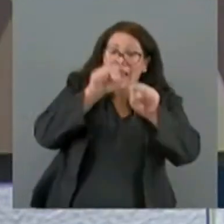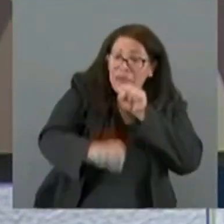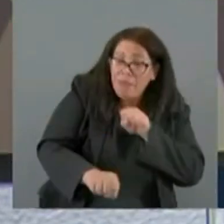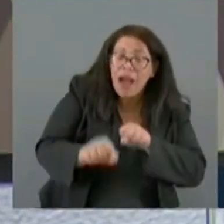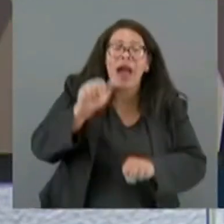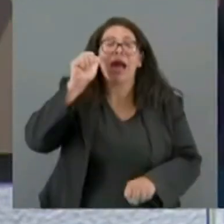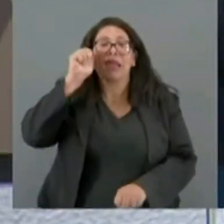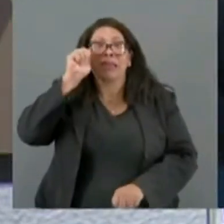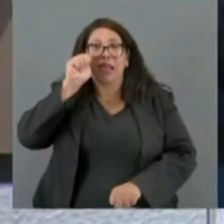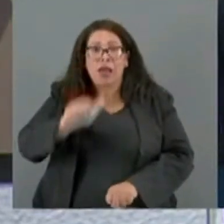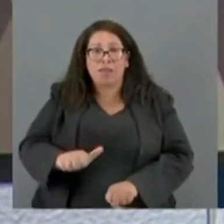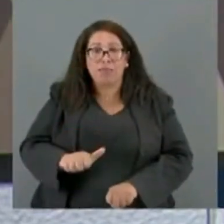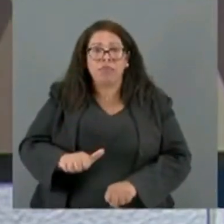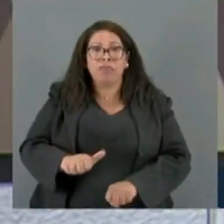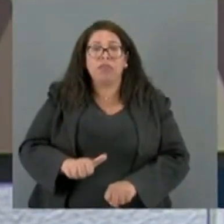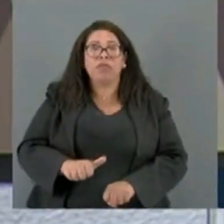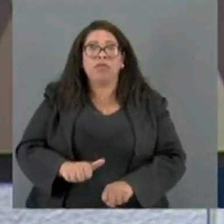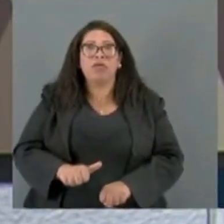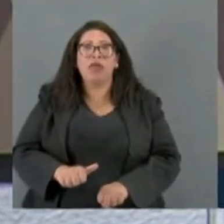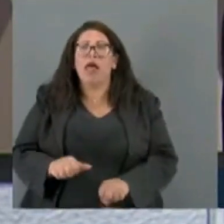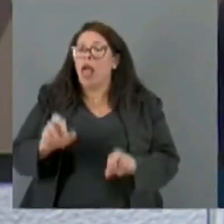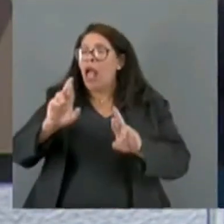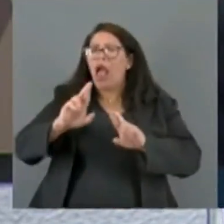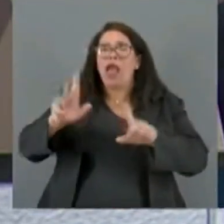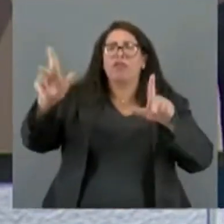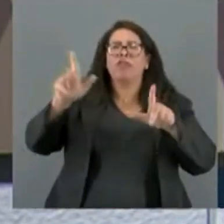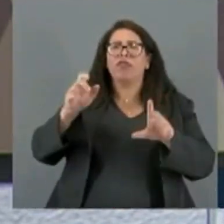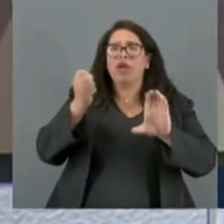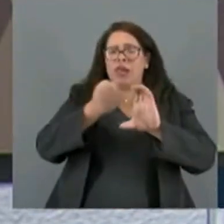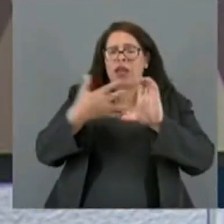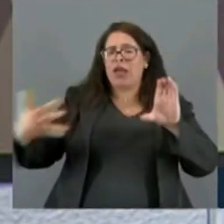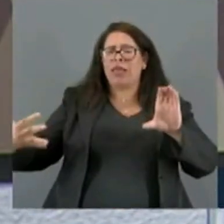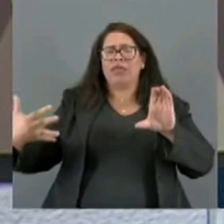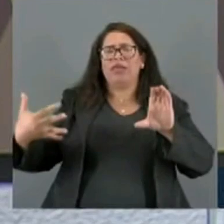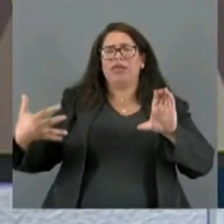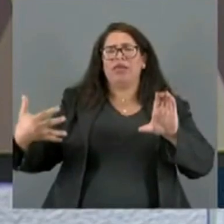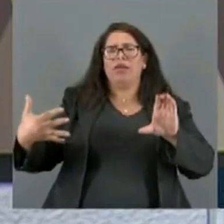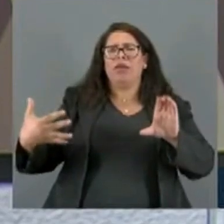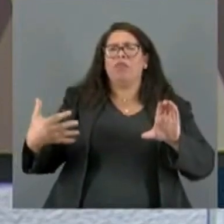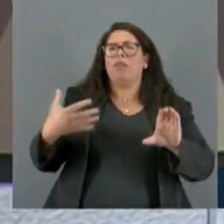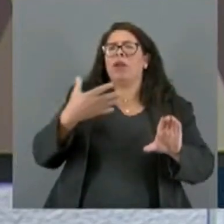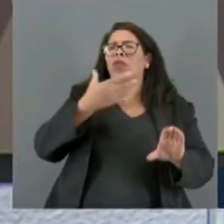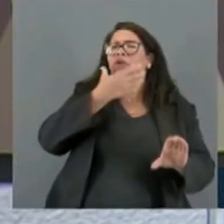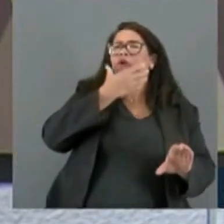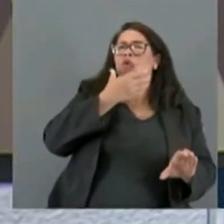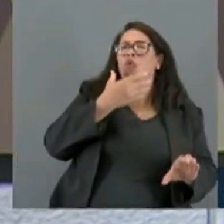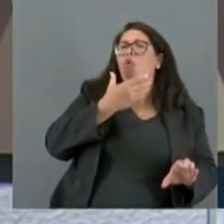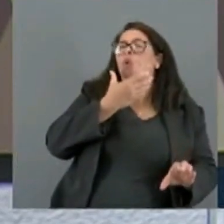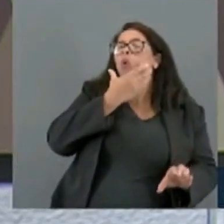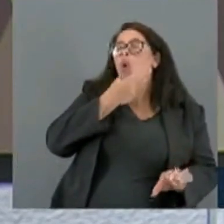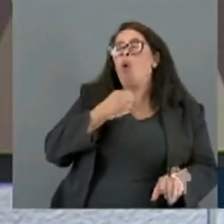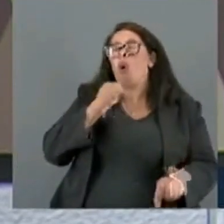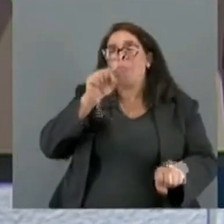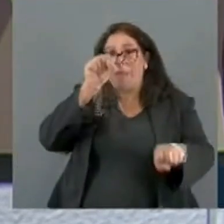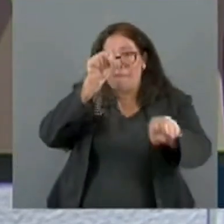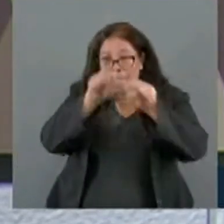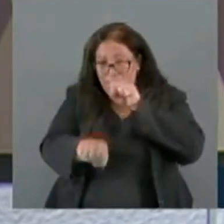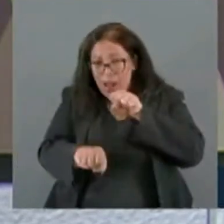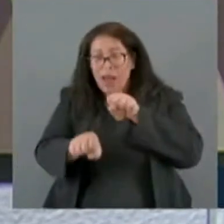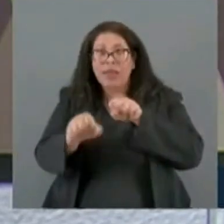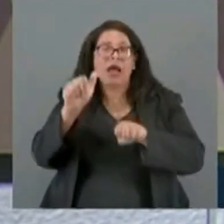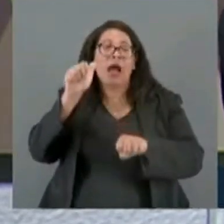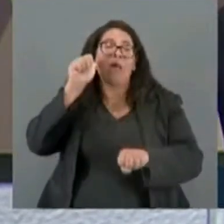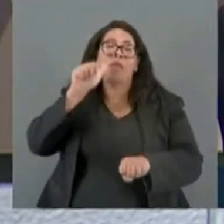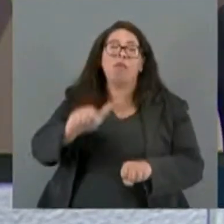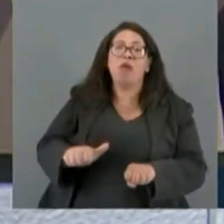minha colega Daniele, é diferente das características do homicídio. O homicídio, antes de acontecer,